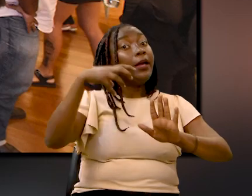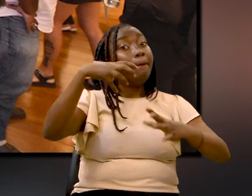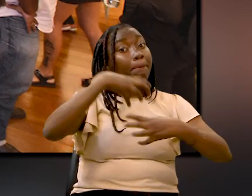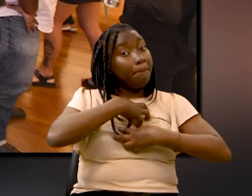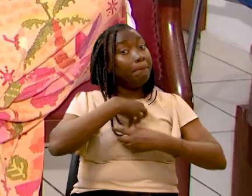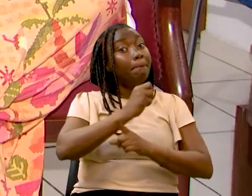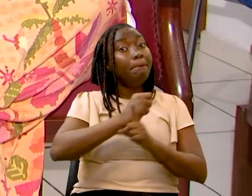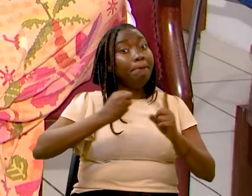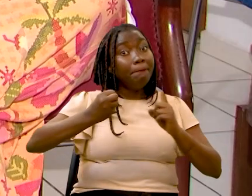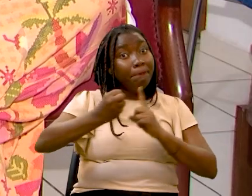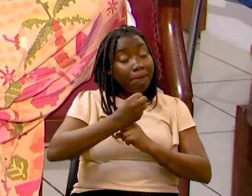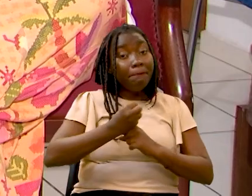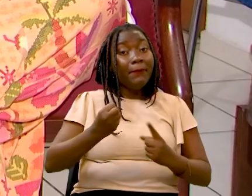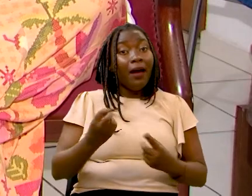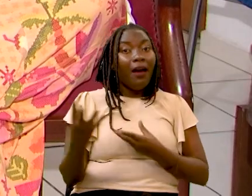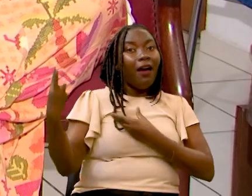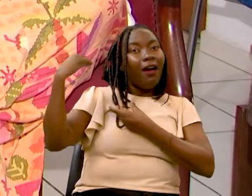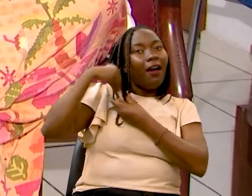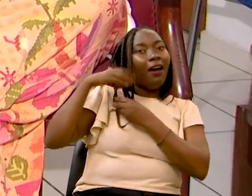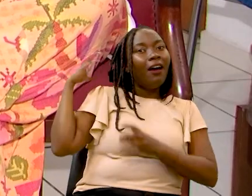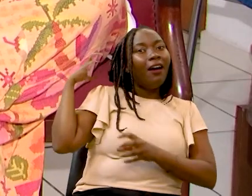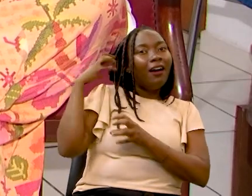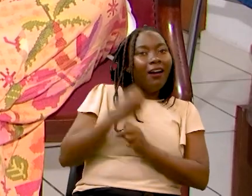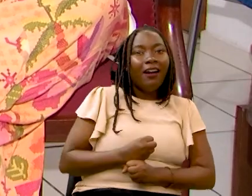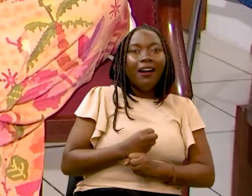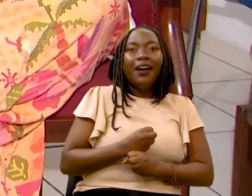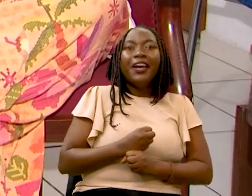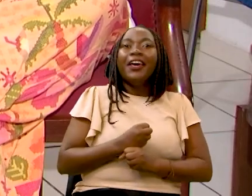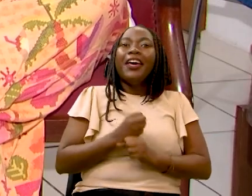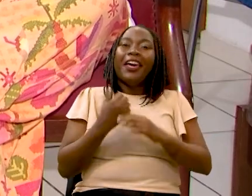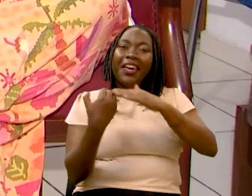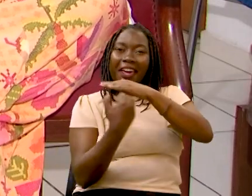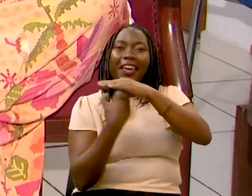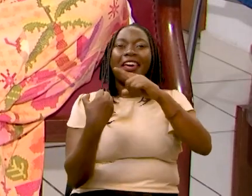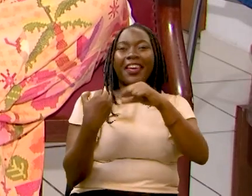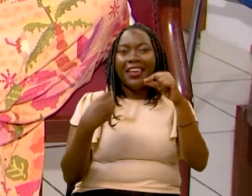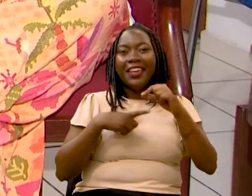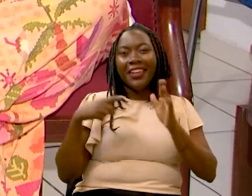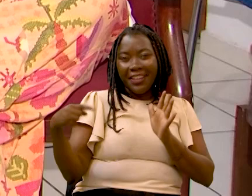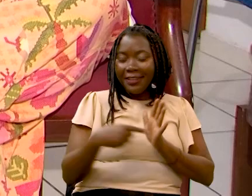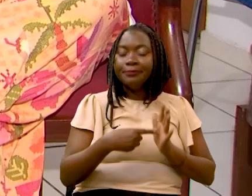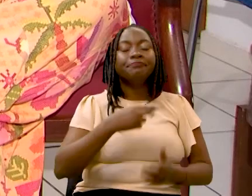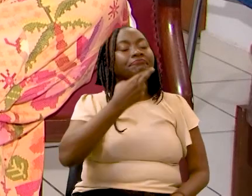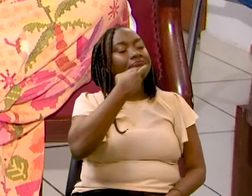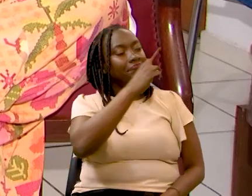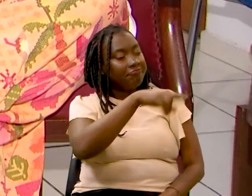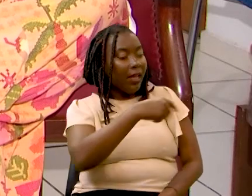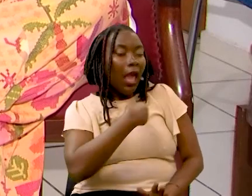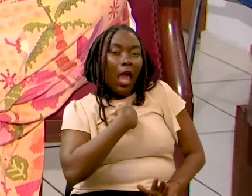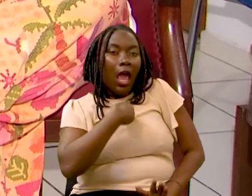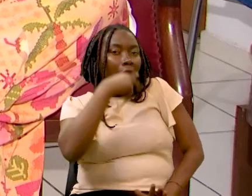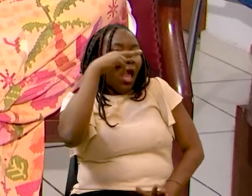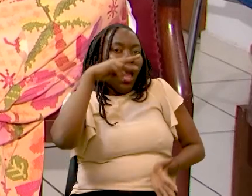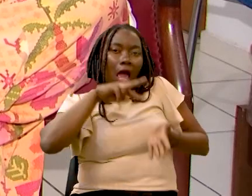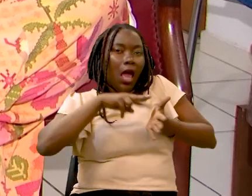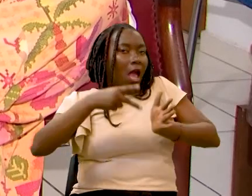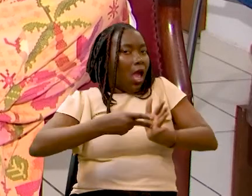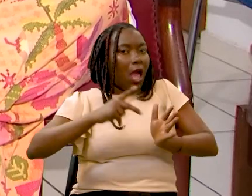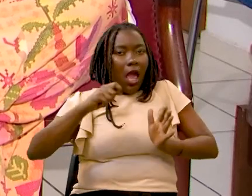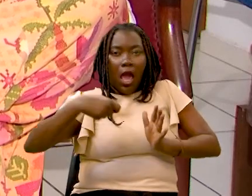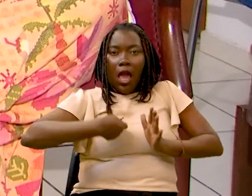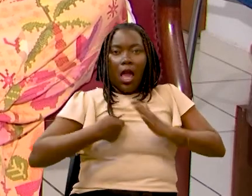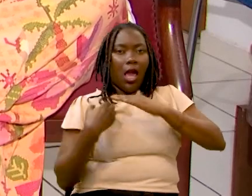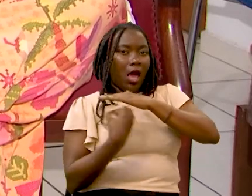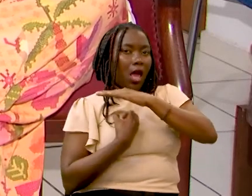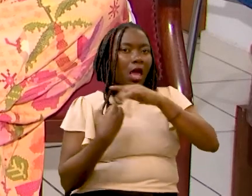impacto financeiro, mas há um impacto social na formação de repertório do público. Que é o empreendedorismo com propósito. Com certeza. Eu